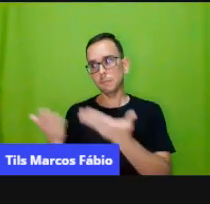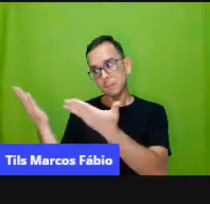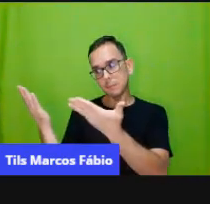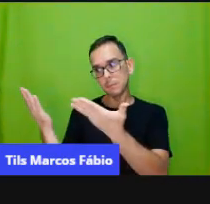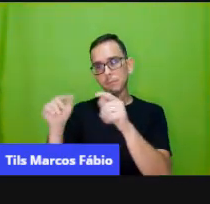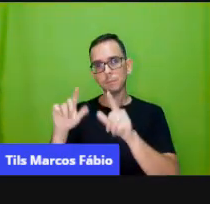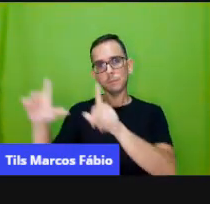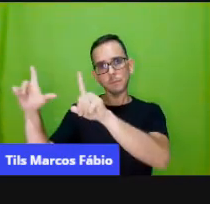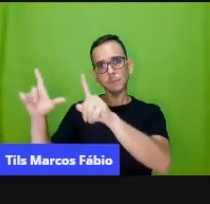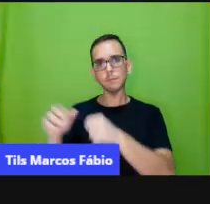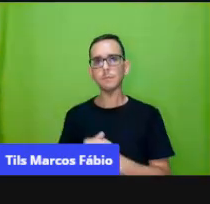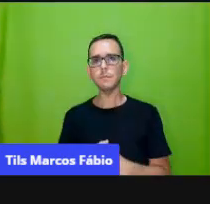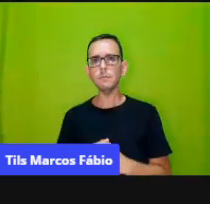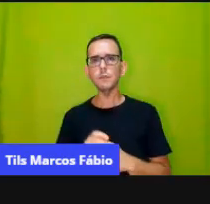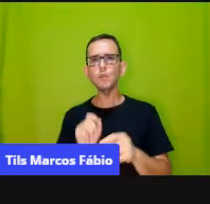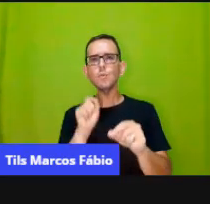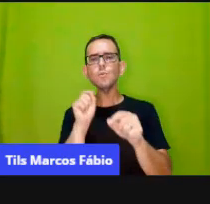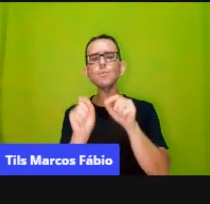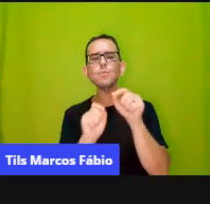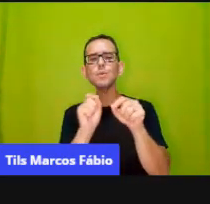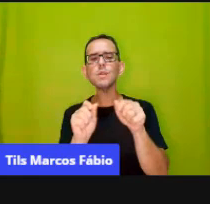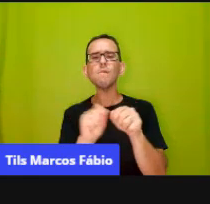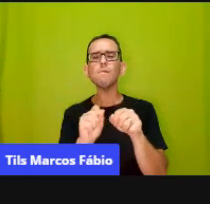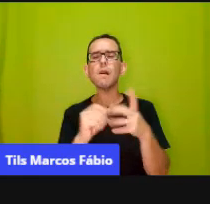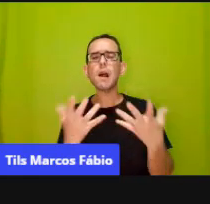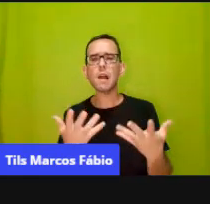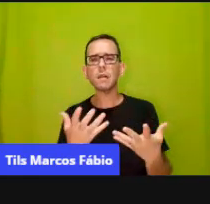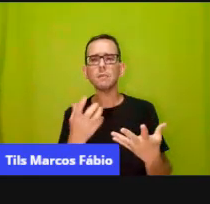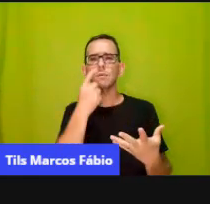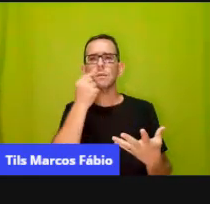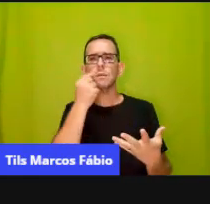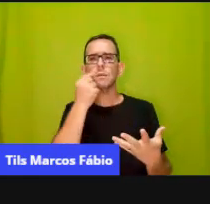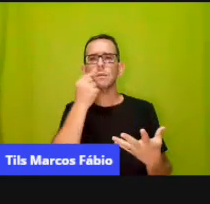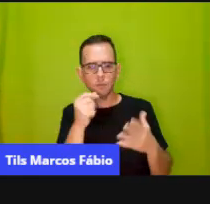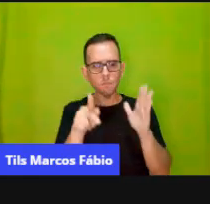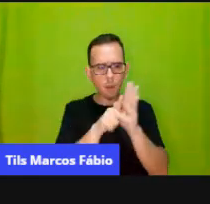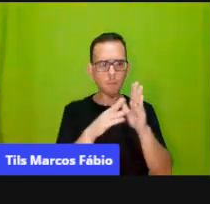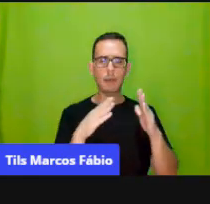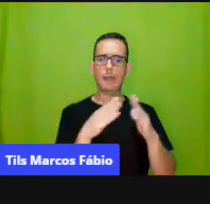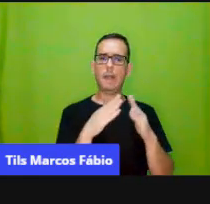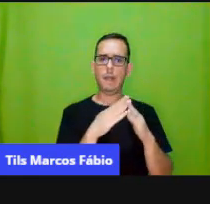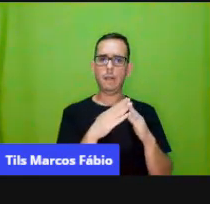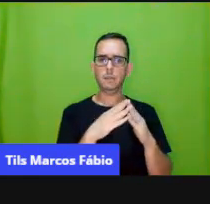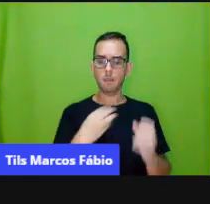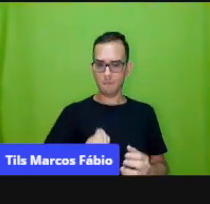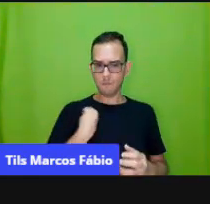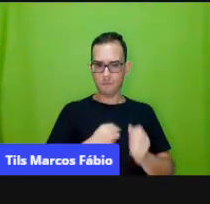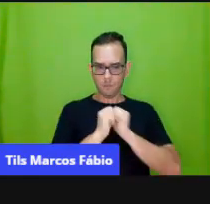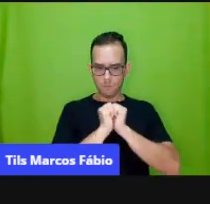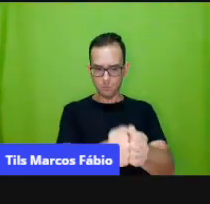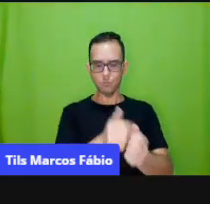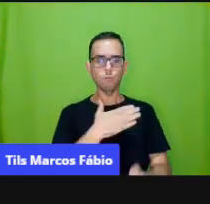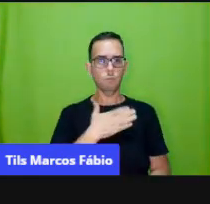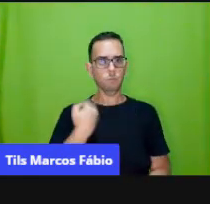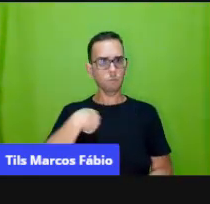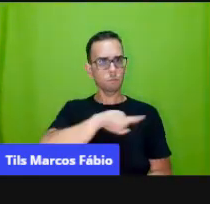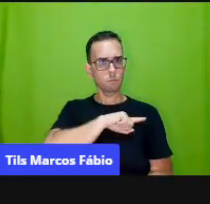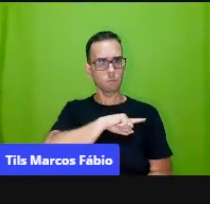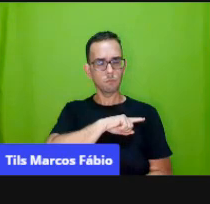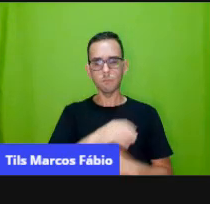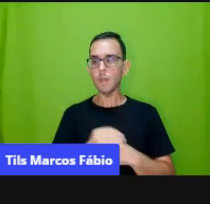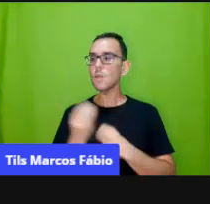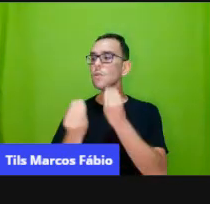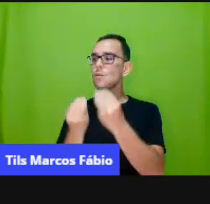E aí, o que eu faço? Quando eu tenho um gato domiciliado, ele vive comigo e, como a professora